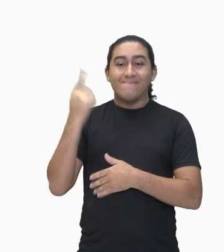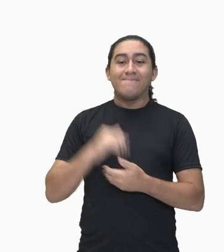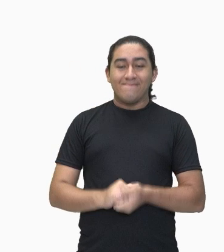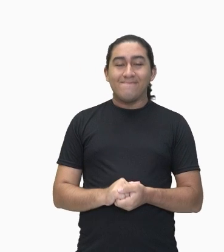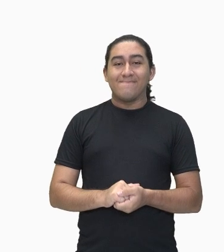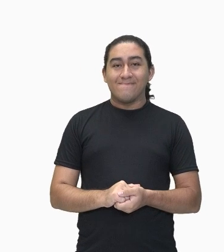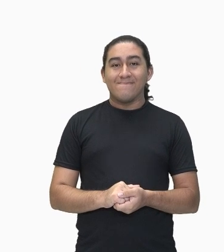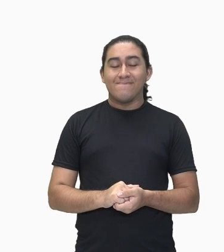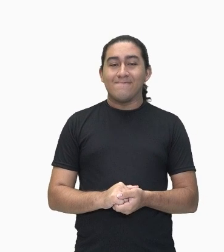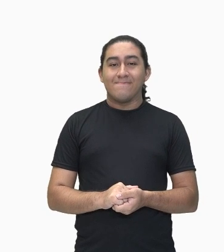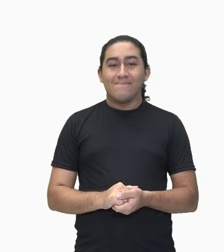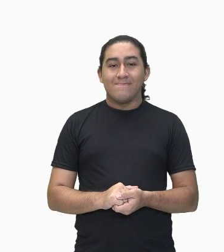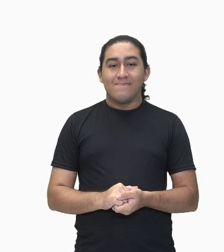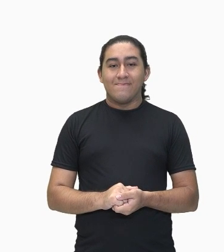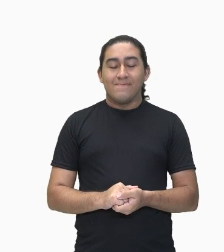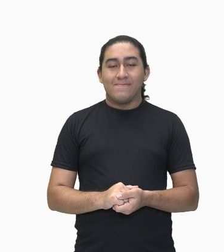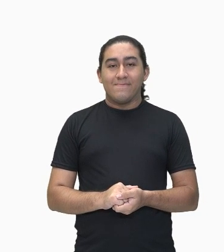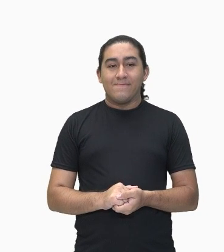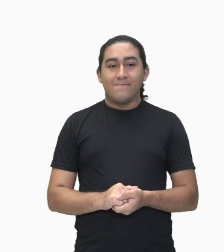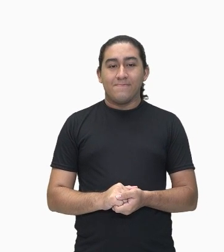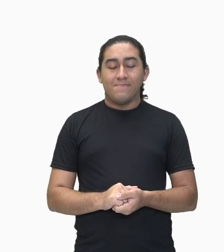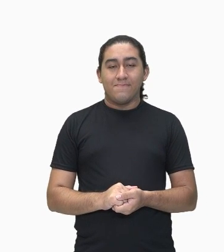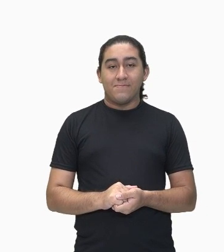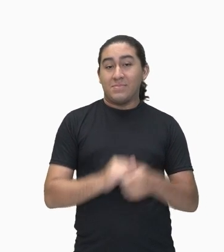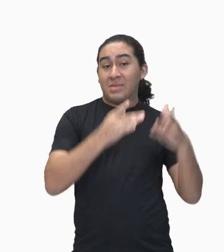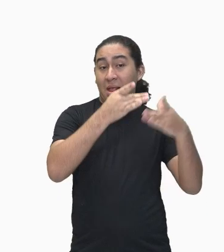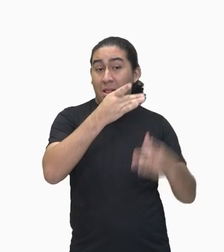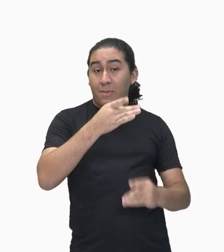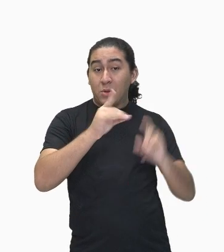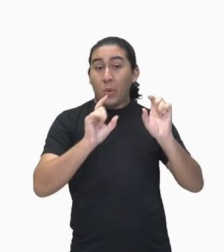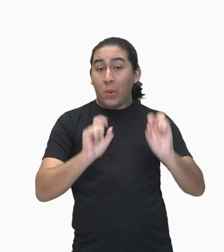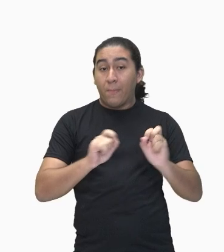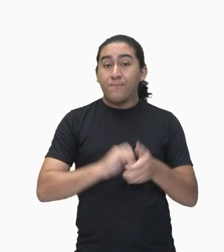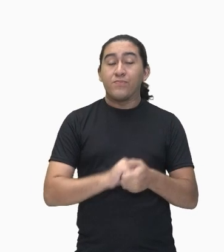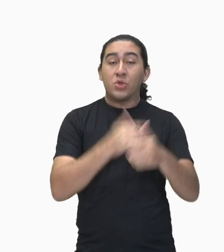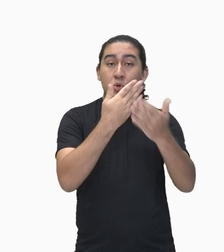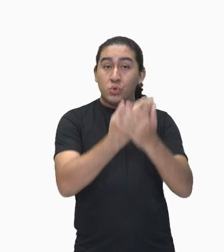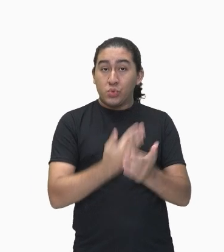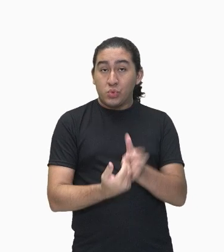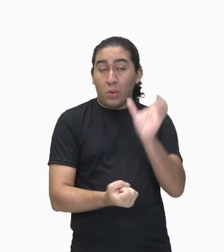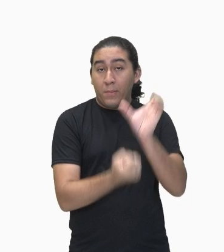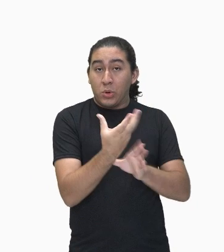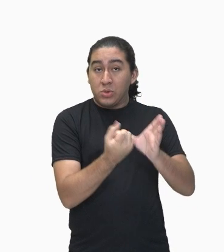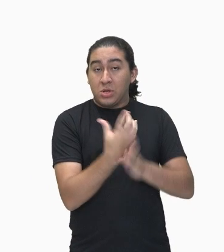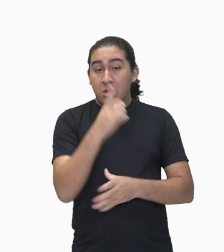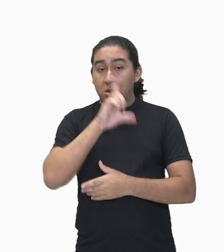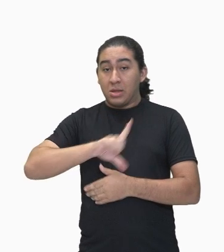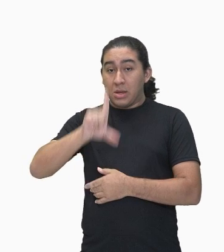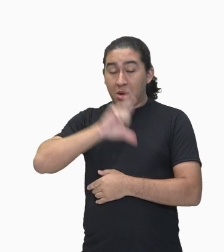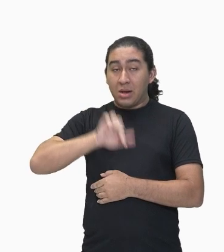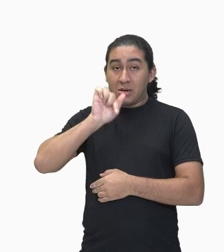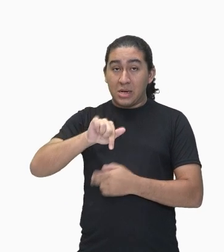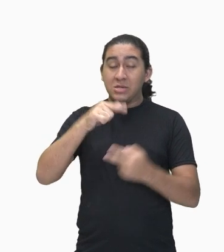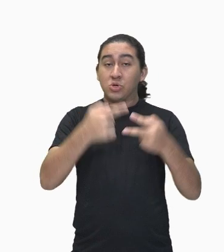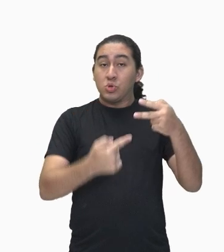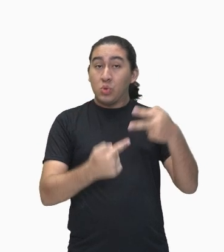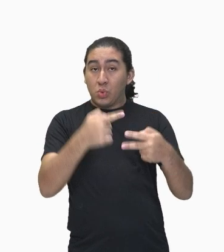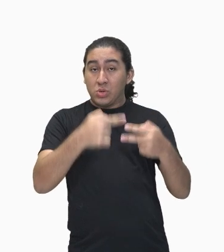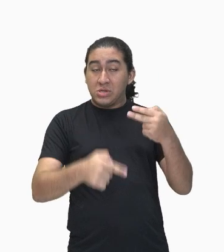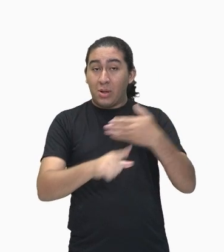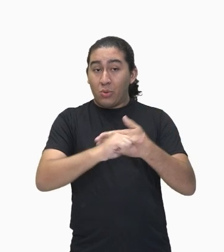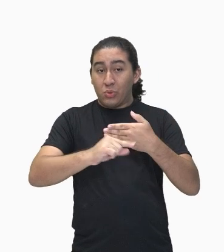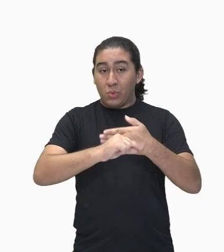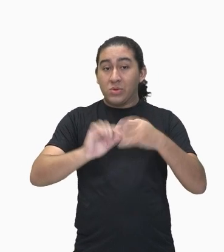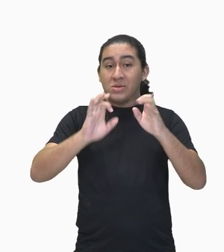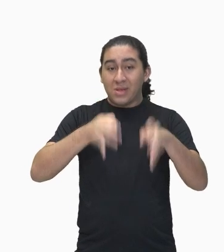Brasil, Tomás Antônio Gonzaga. Detalhamento, estudo do estilo de produção literária dos poetas